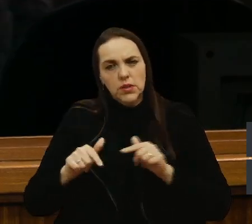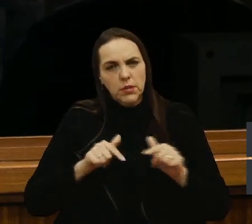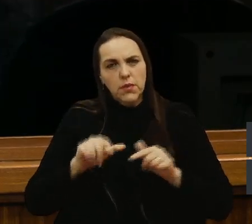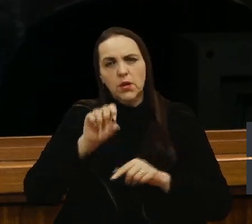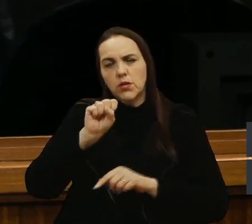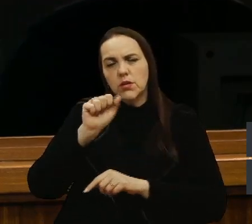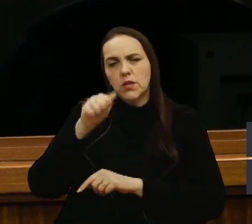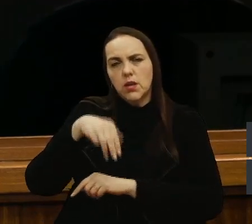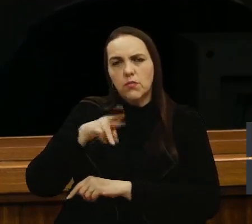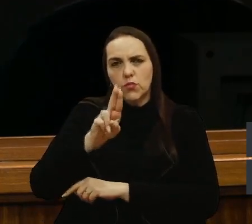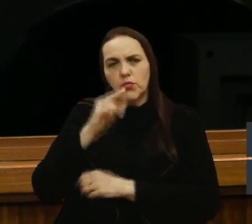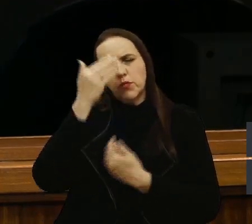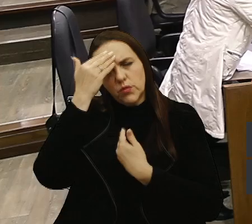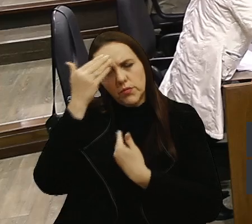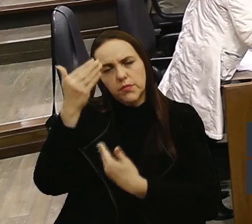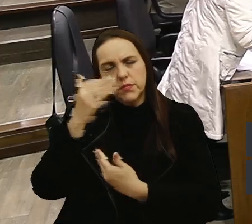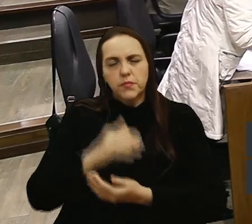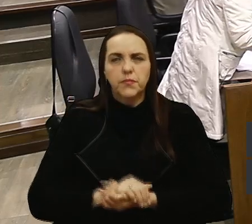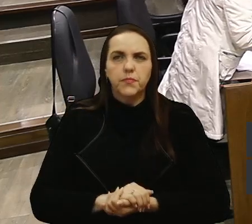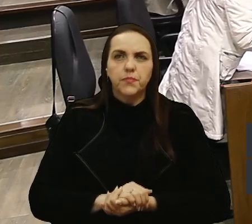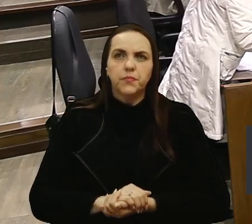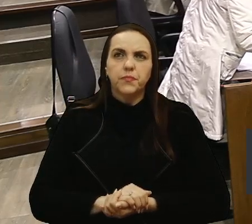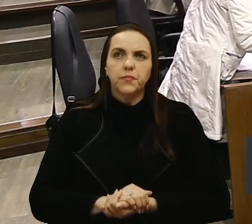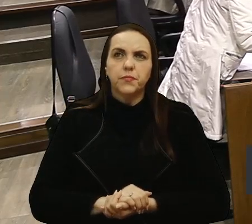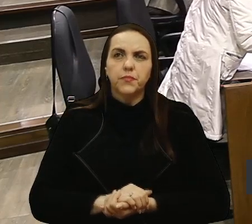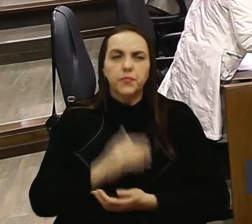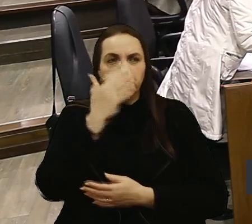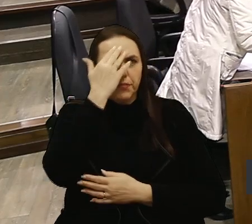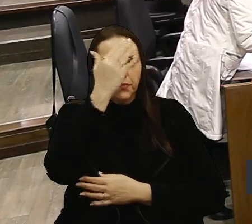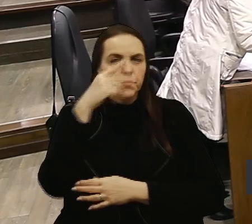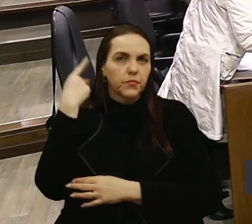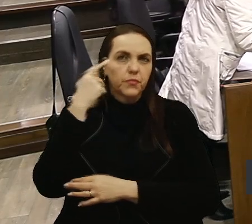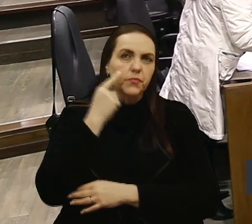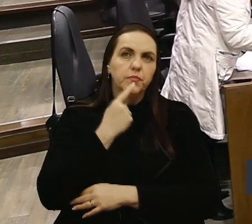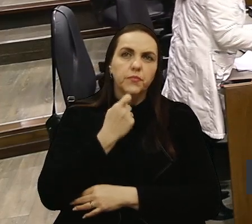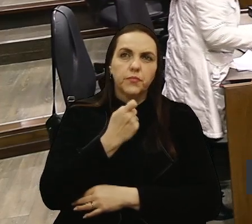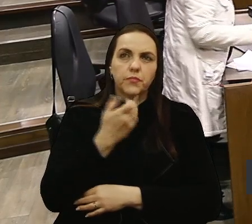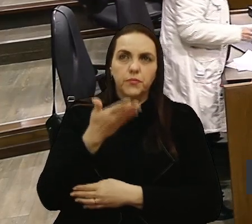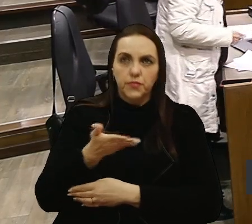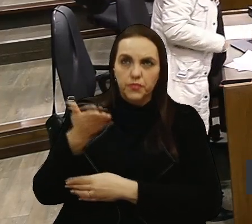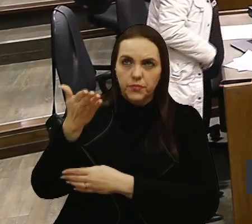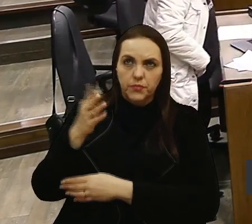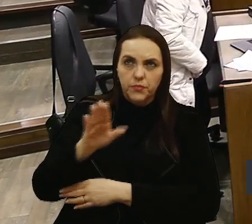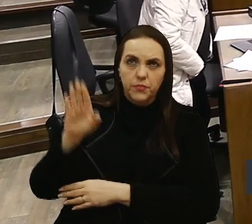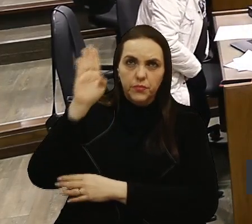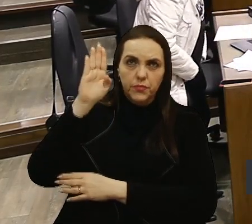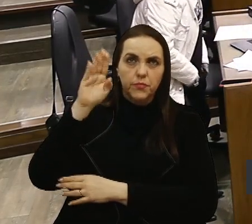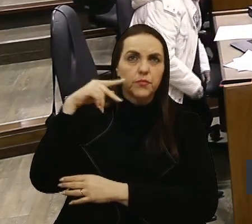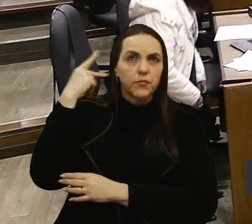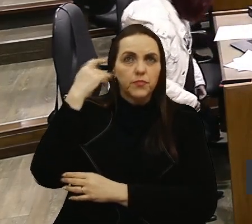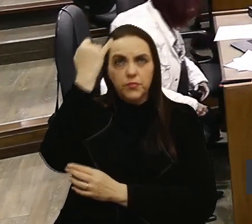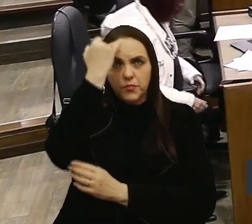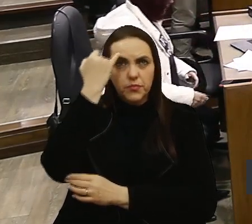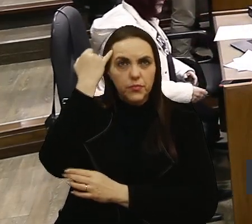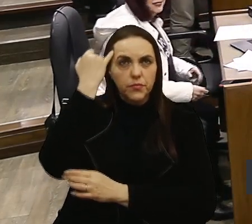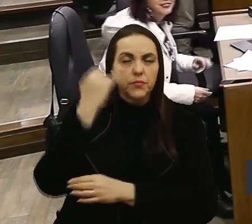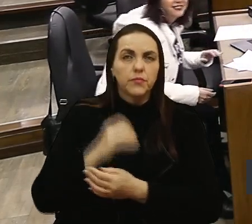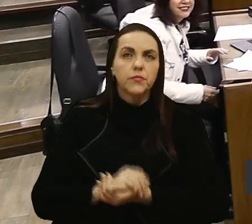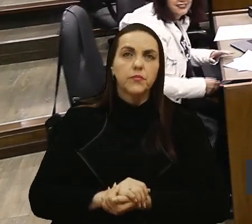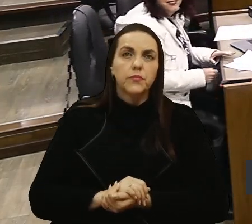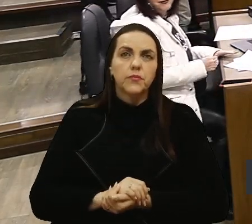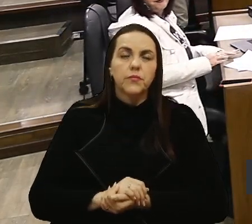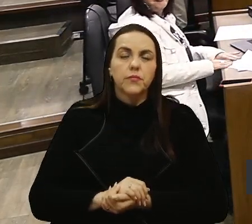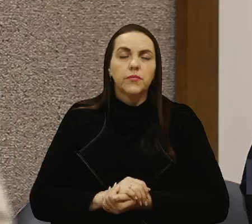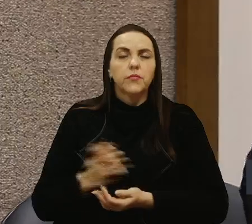SAMU. Obrigada. Peço a palavra, senhor presidente. Obrigado, vereadora Rose Frigeri. Com a palavra, vereador D'Ambros.